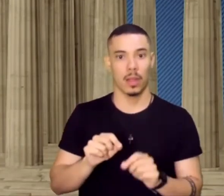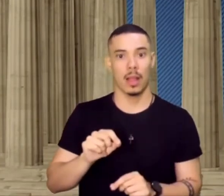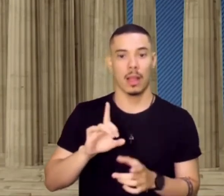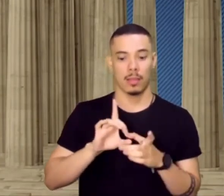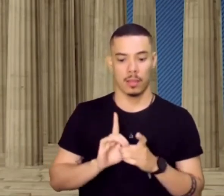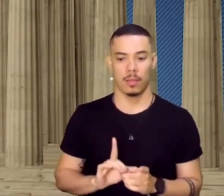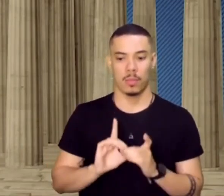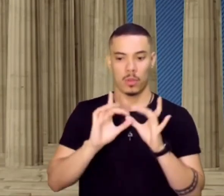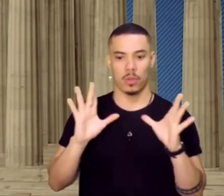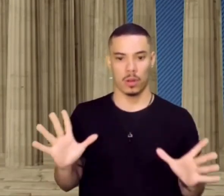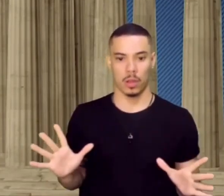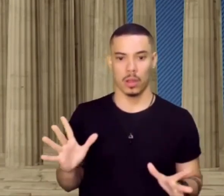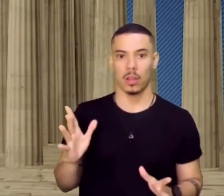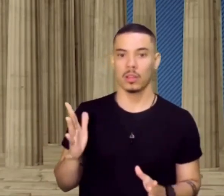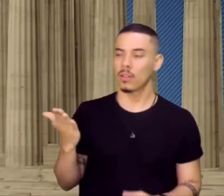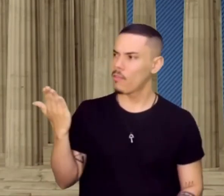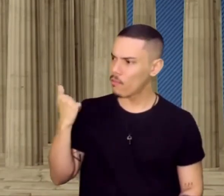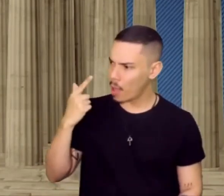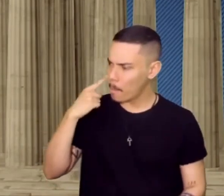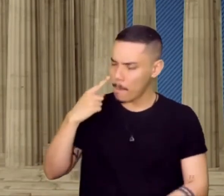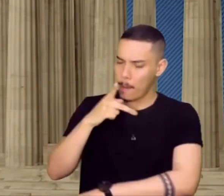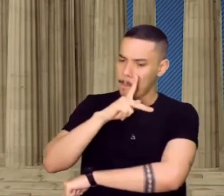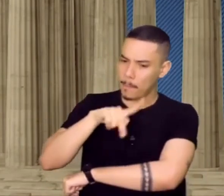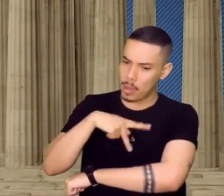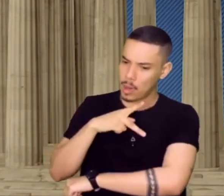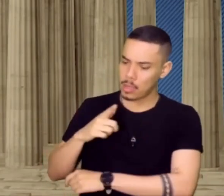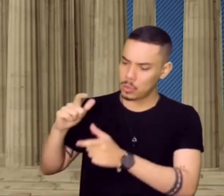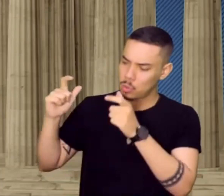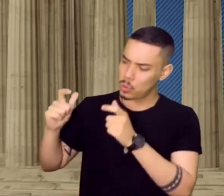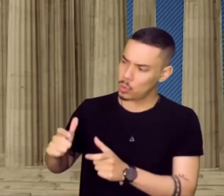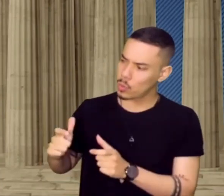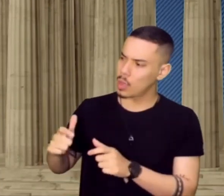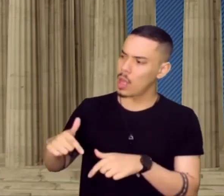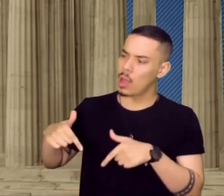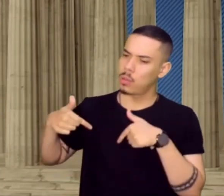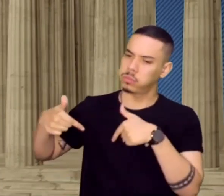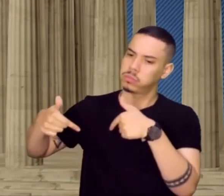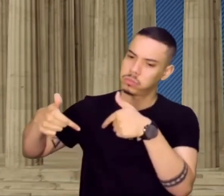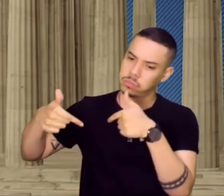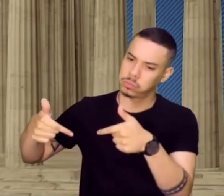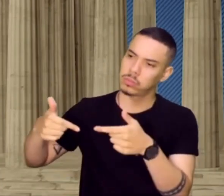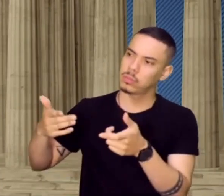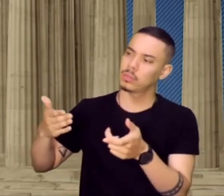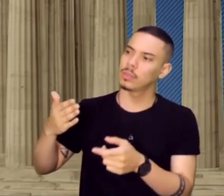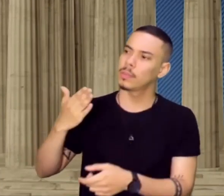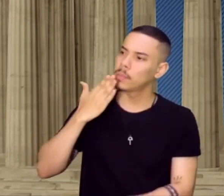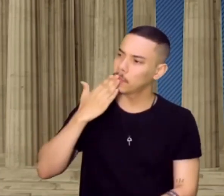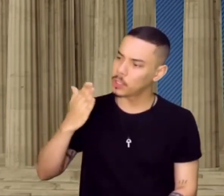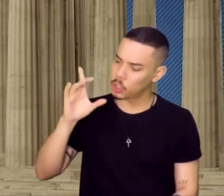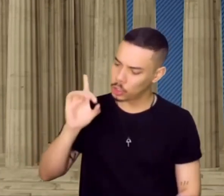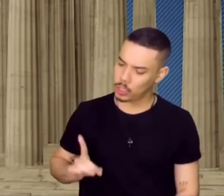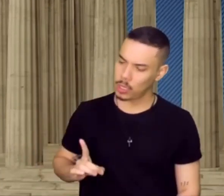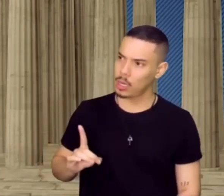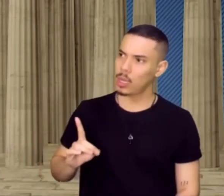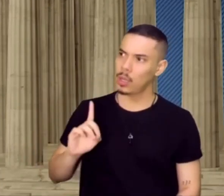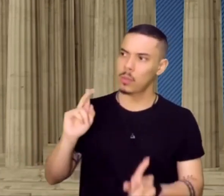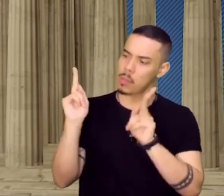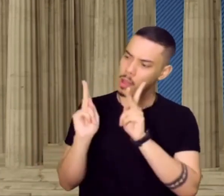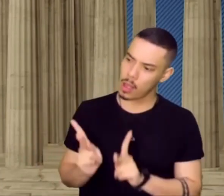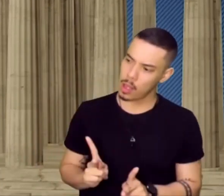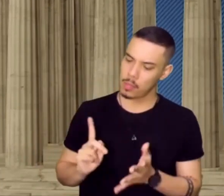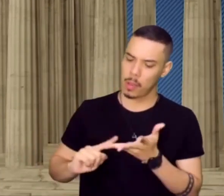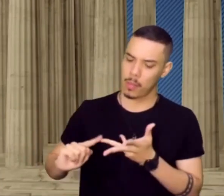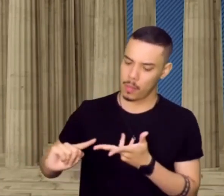democrático, ou seja, vamos lá para a praça, vamos para algum lugar e fazer uma manifestação pacífica e pedir os